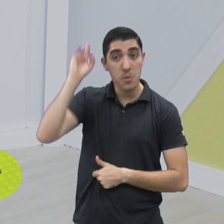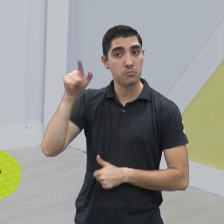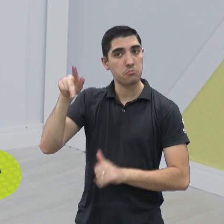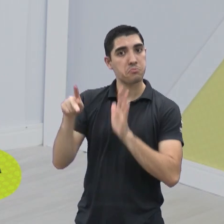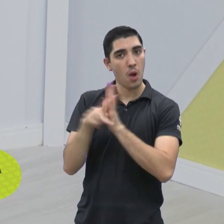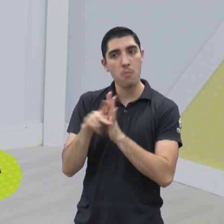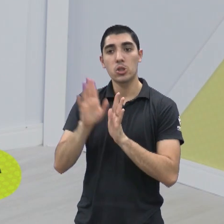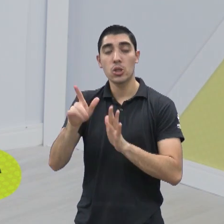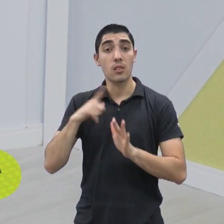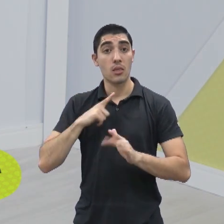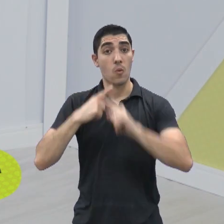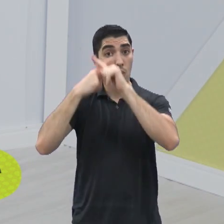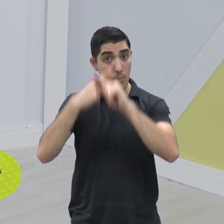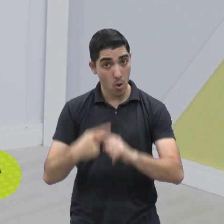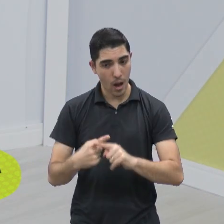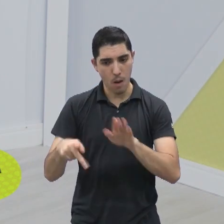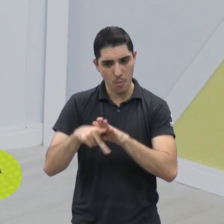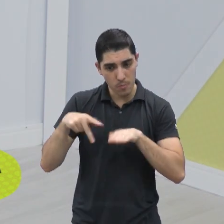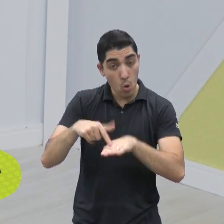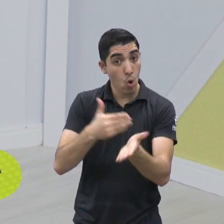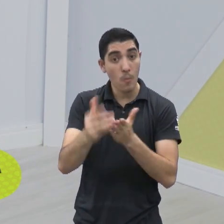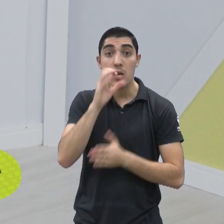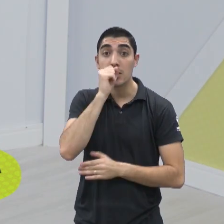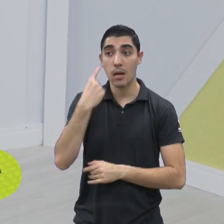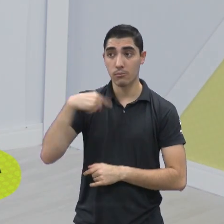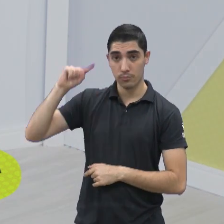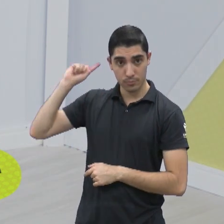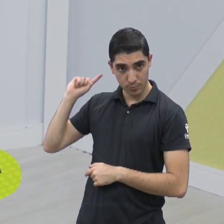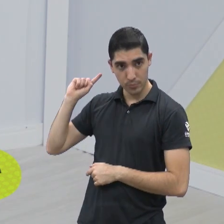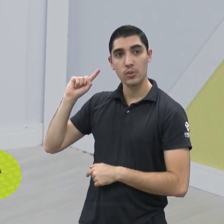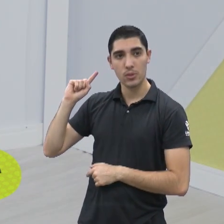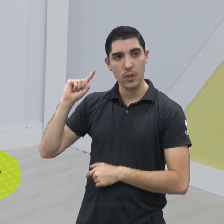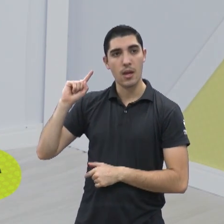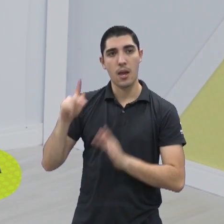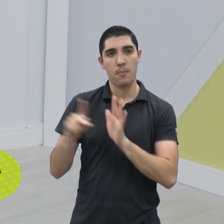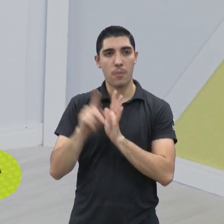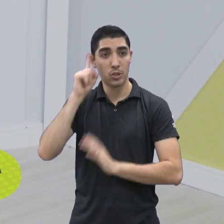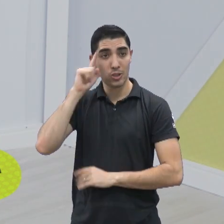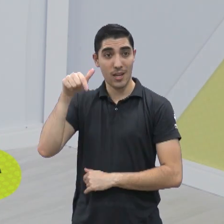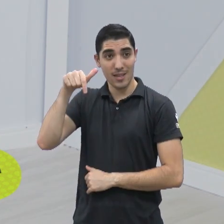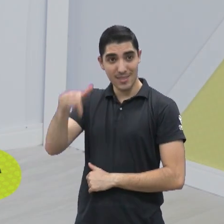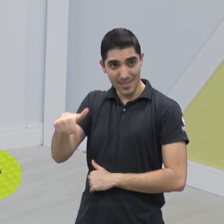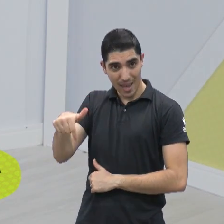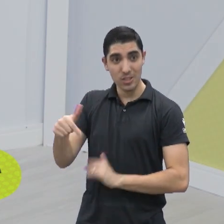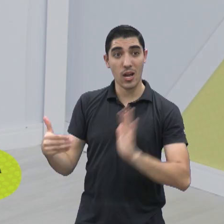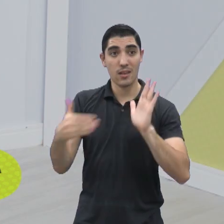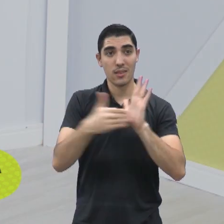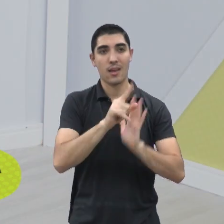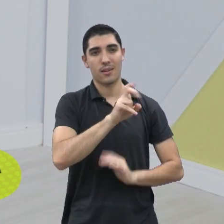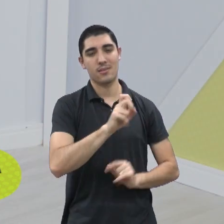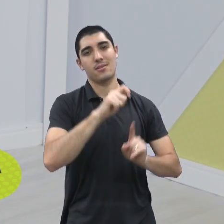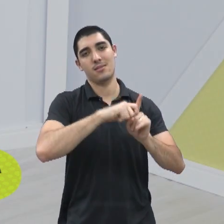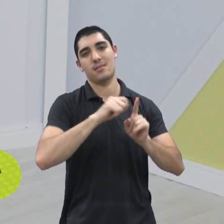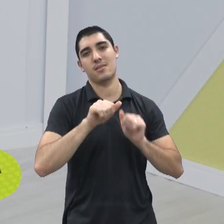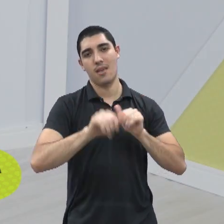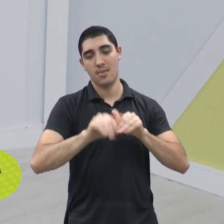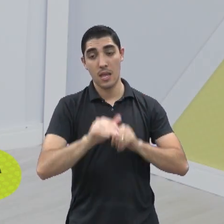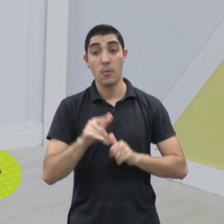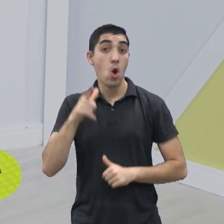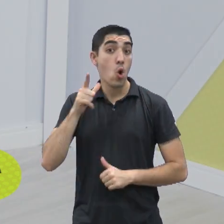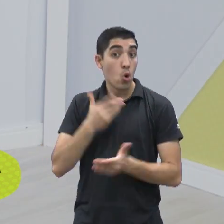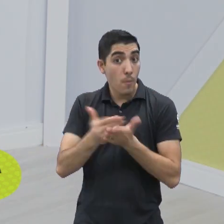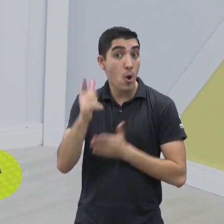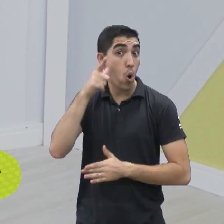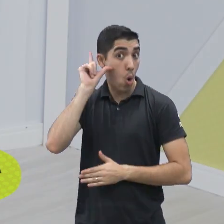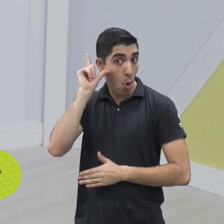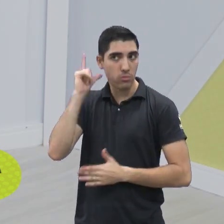evento teve início no sábado com sessões de treinos e tudo mais, mas a competição começou ontem e vai até sábado. Pode soltar as imagens